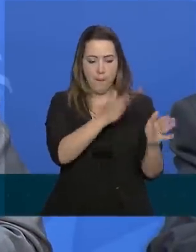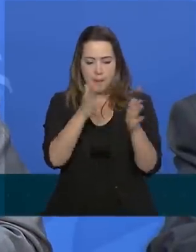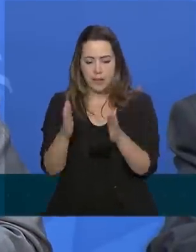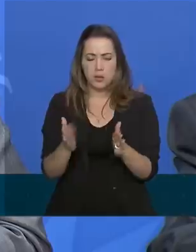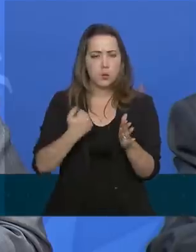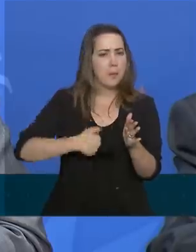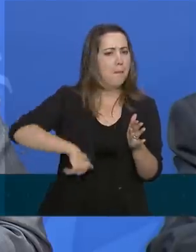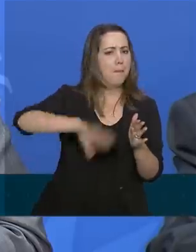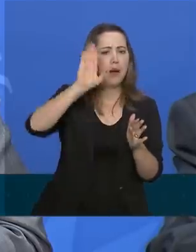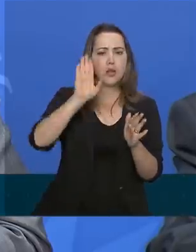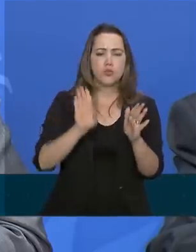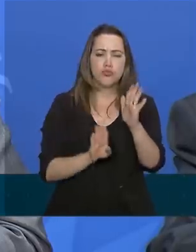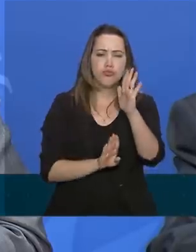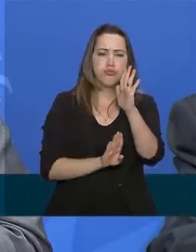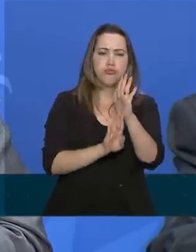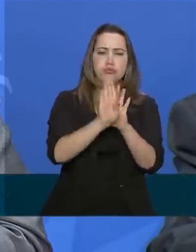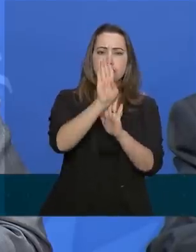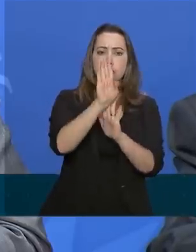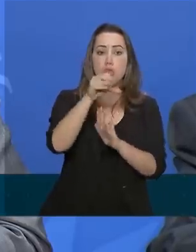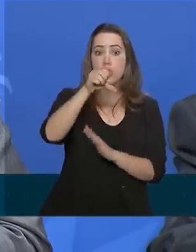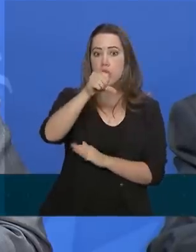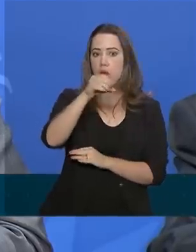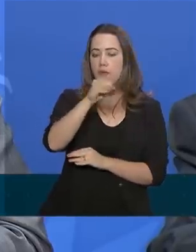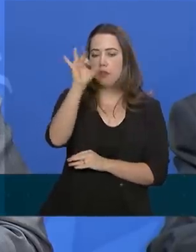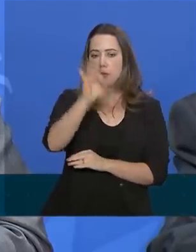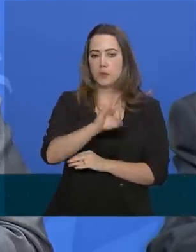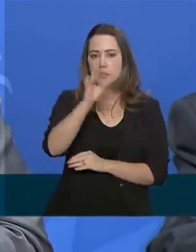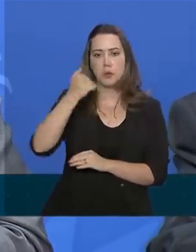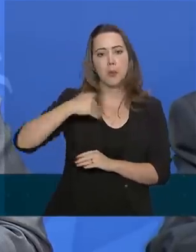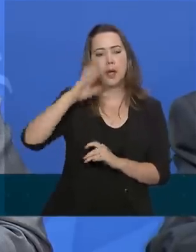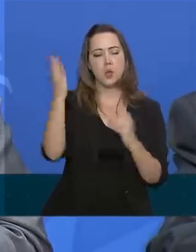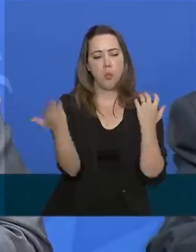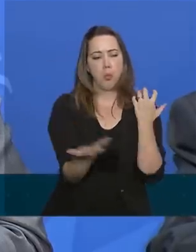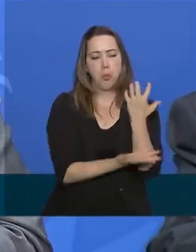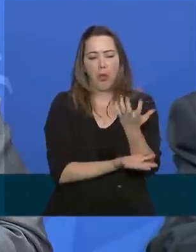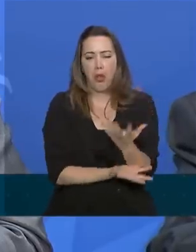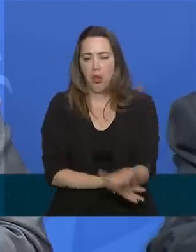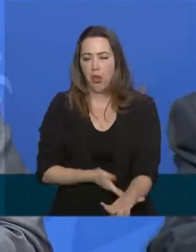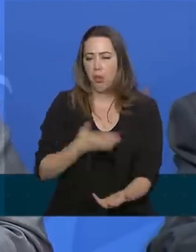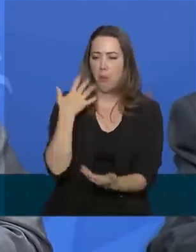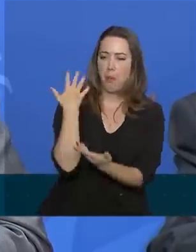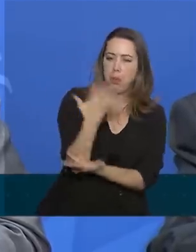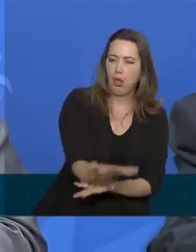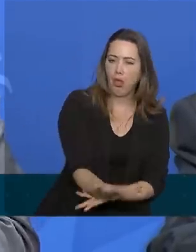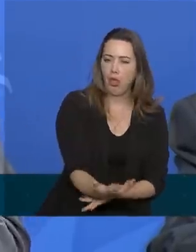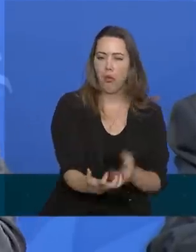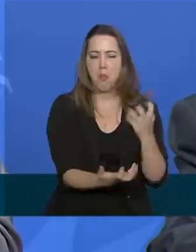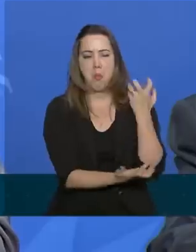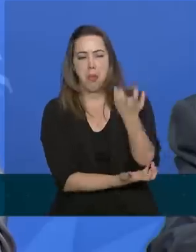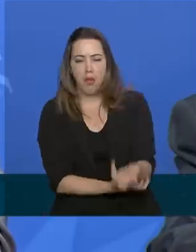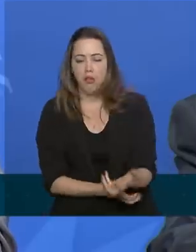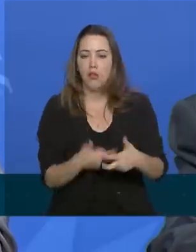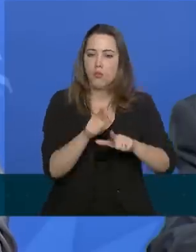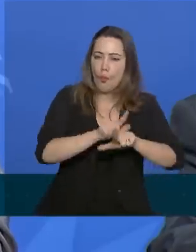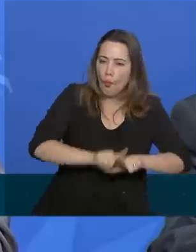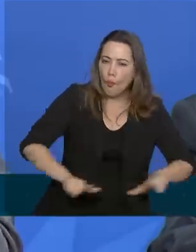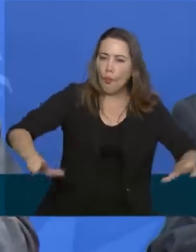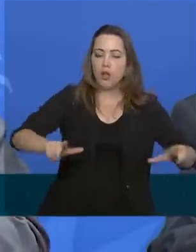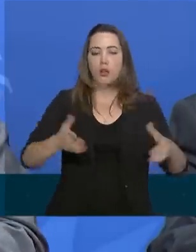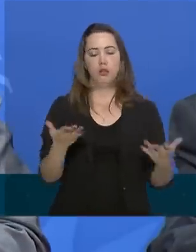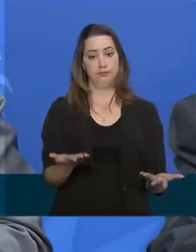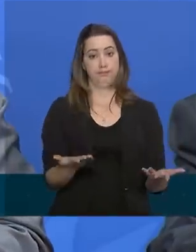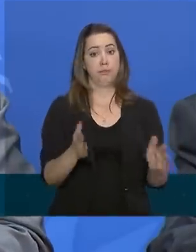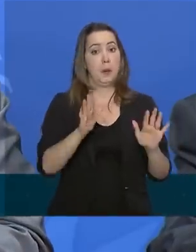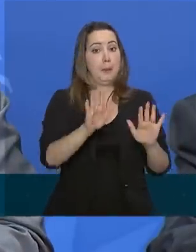de aumento de desmatamento da ordem de 90% de ontem para hoje inclusive o número que vem sendo aventado